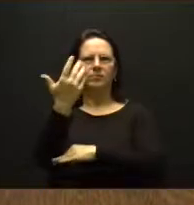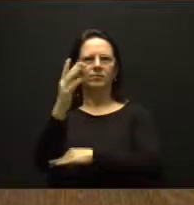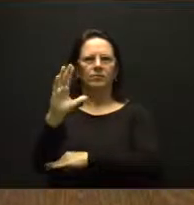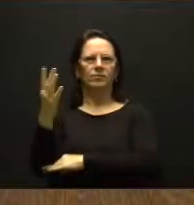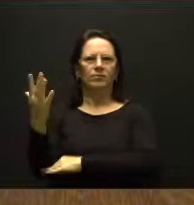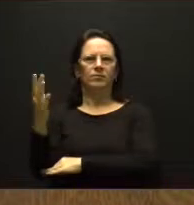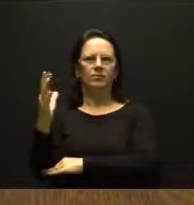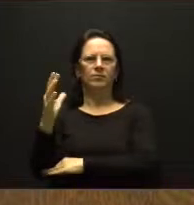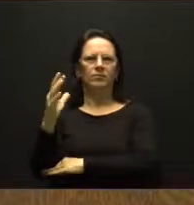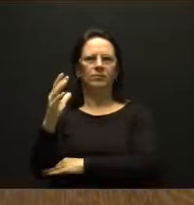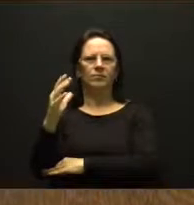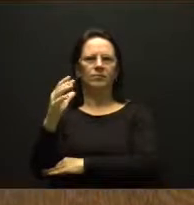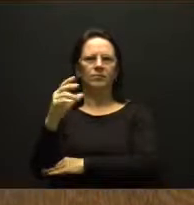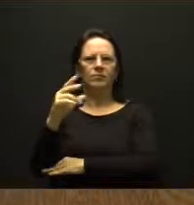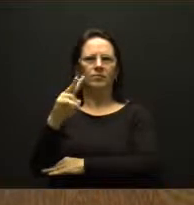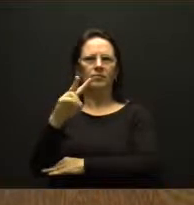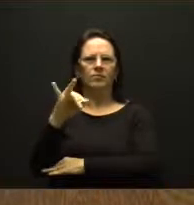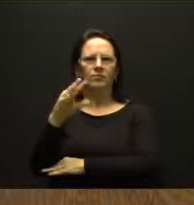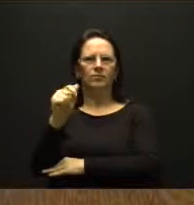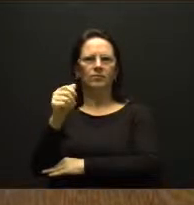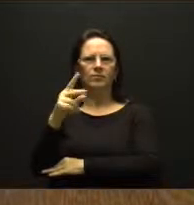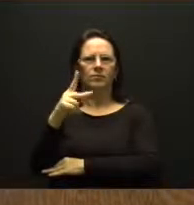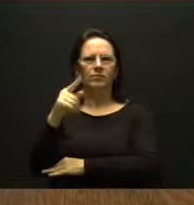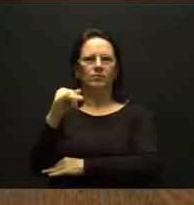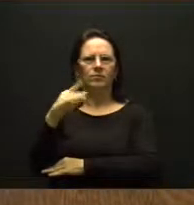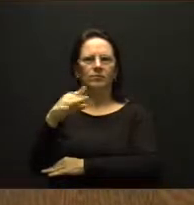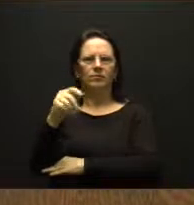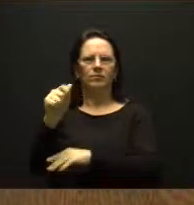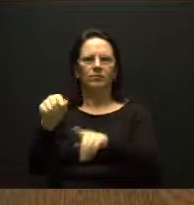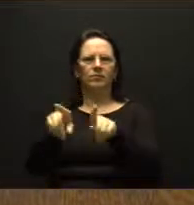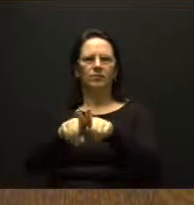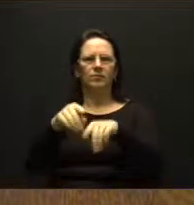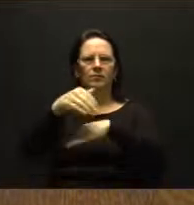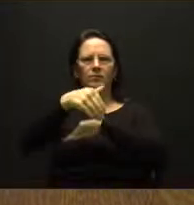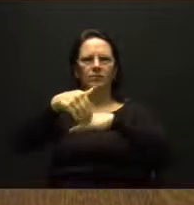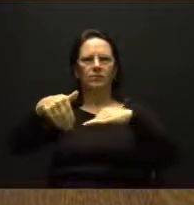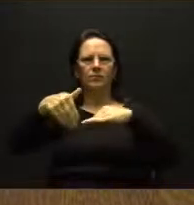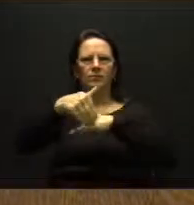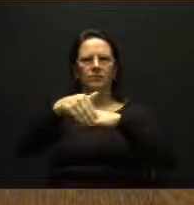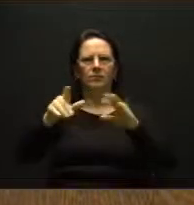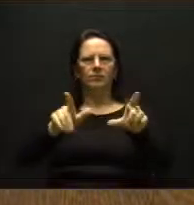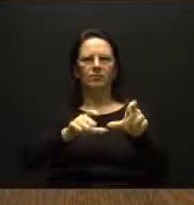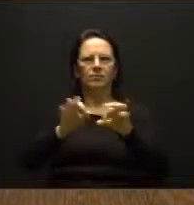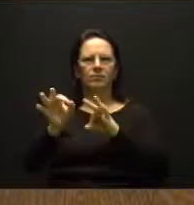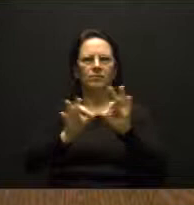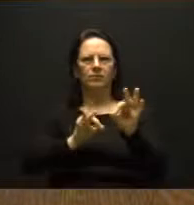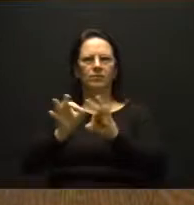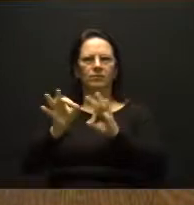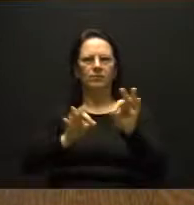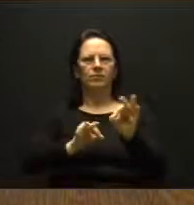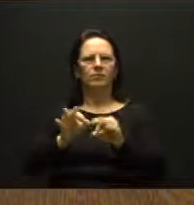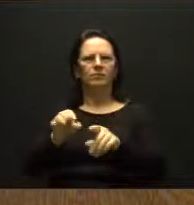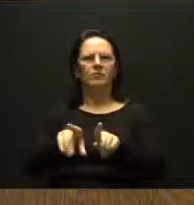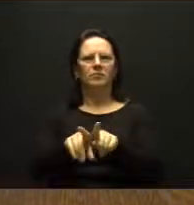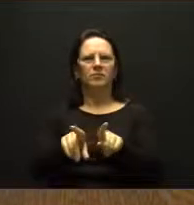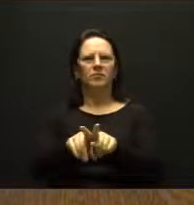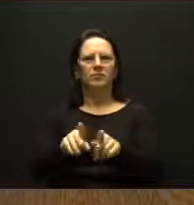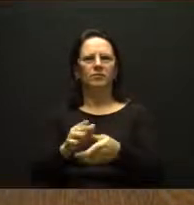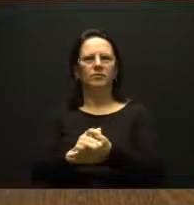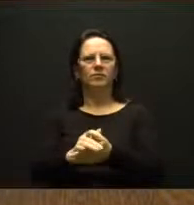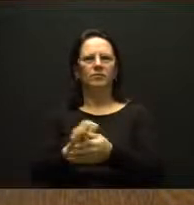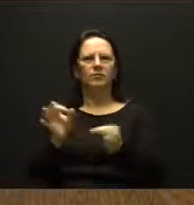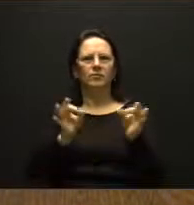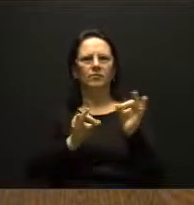domingos costa na vila paulista encaminhe-se manutenção nas calçadas da rua domingos costa na vila paulista em caminhos e